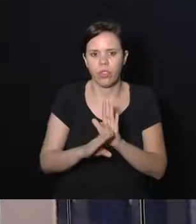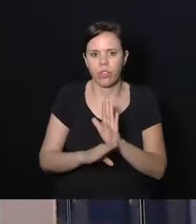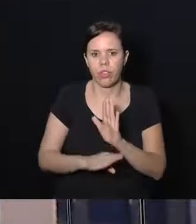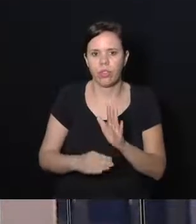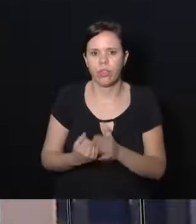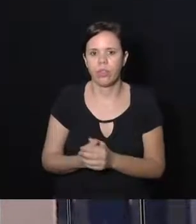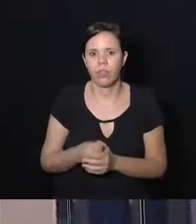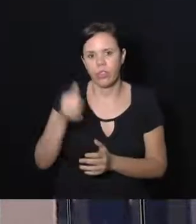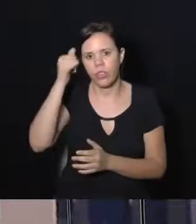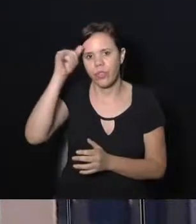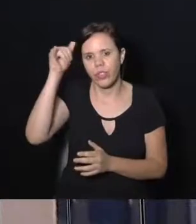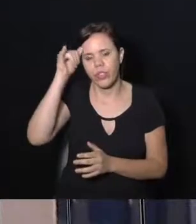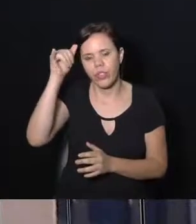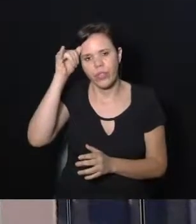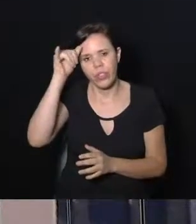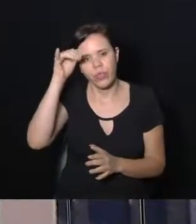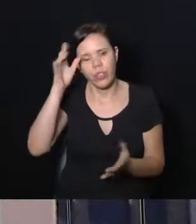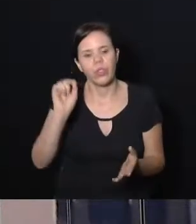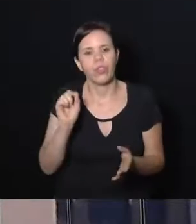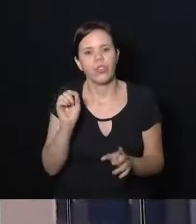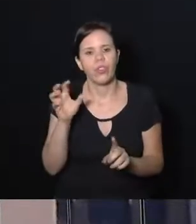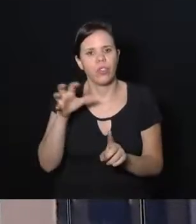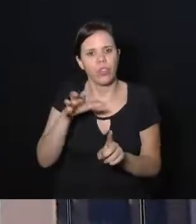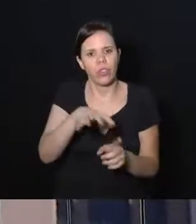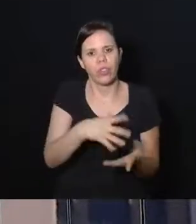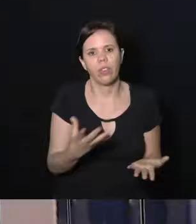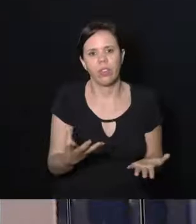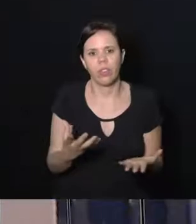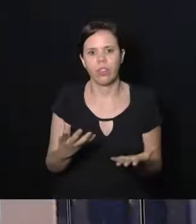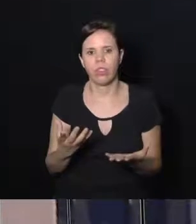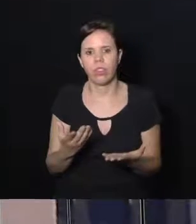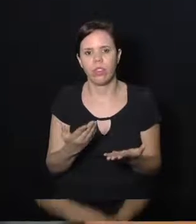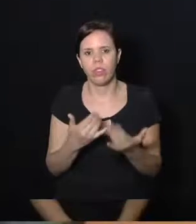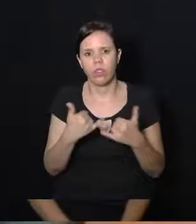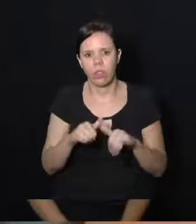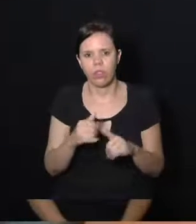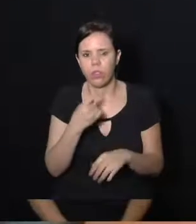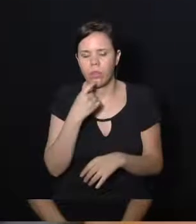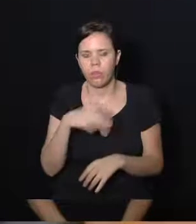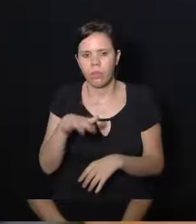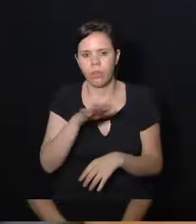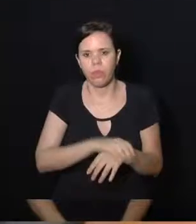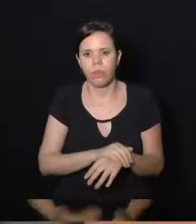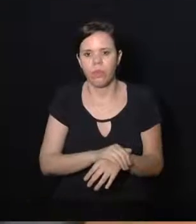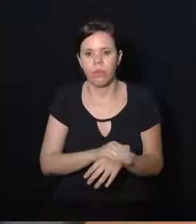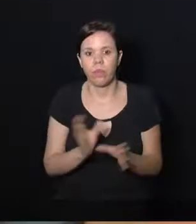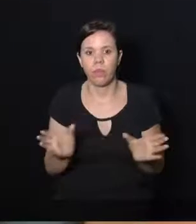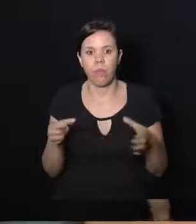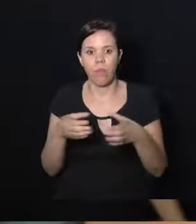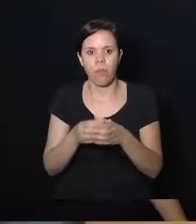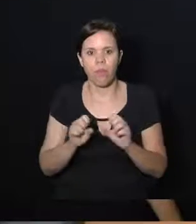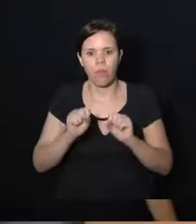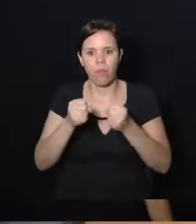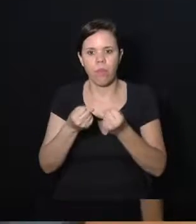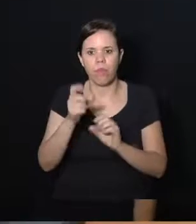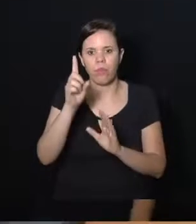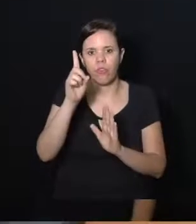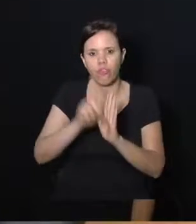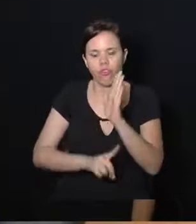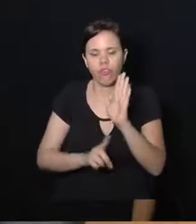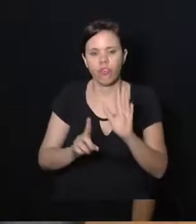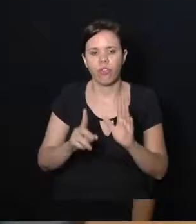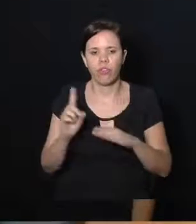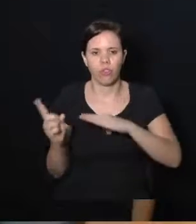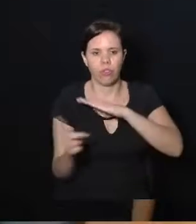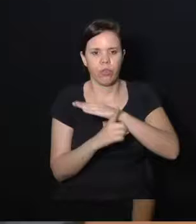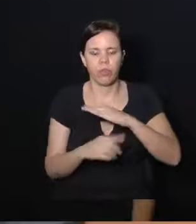de Combate ao Assédio Sexual no Transporte Coletivo de Campinas. A Comissão de Economia e Defesa dos Direitos do Consumidor